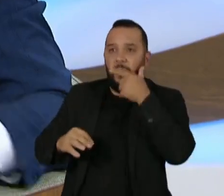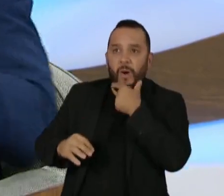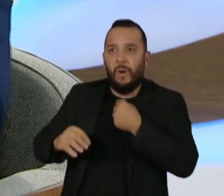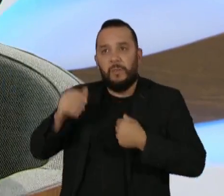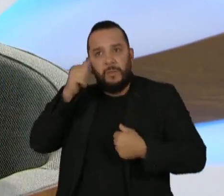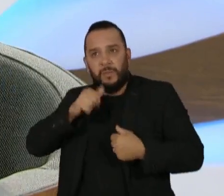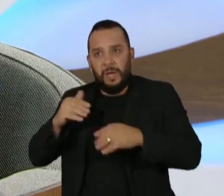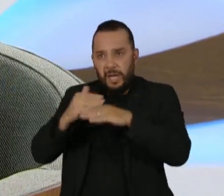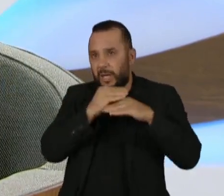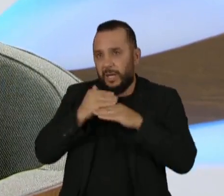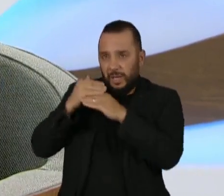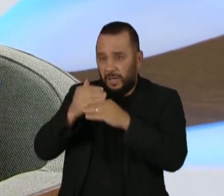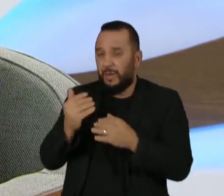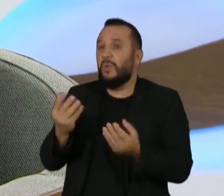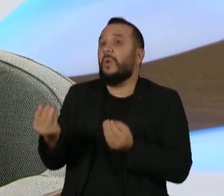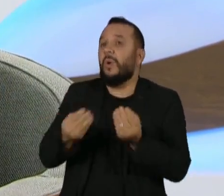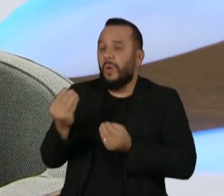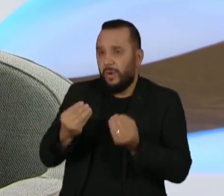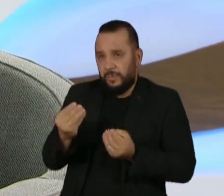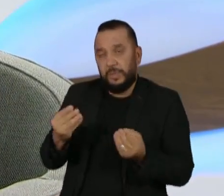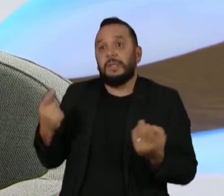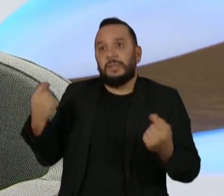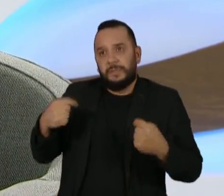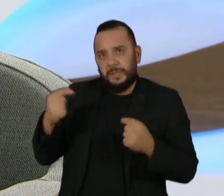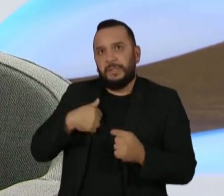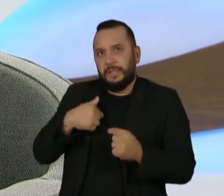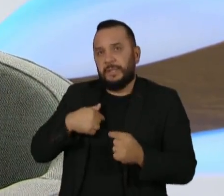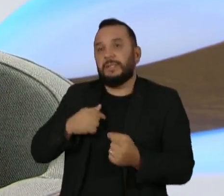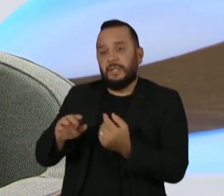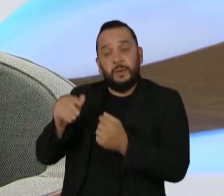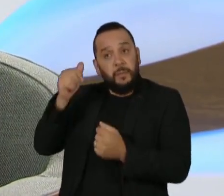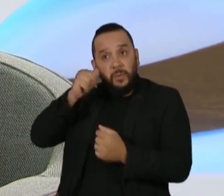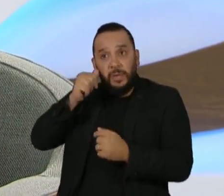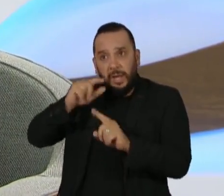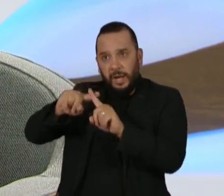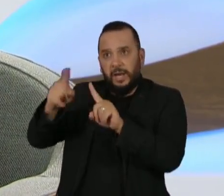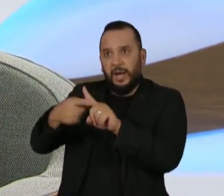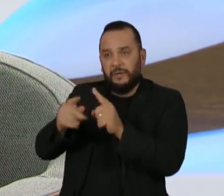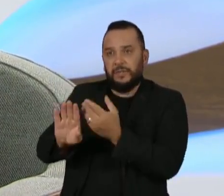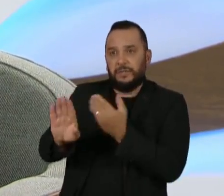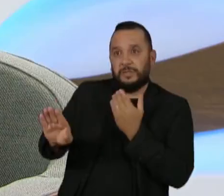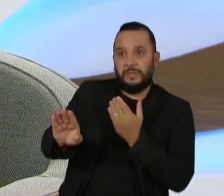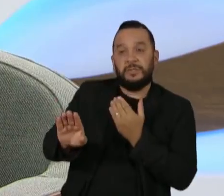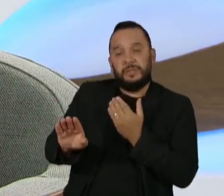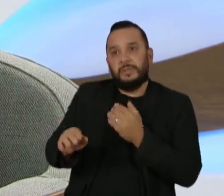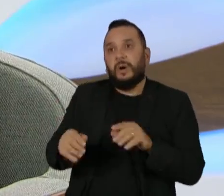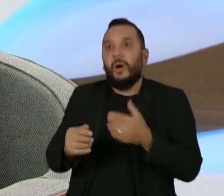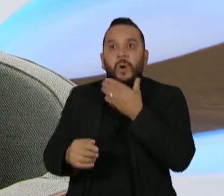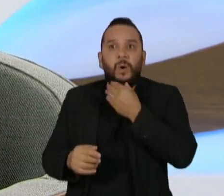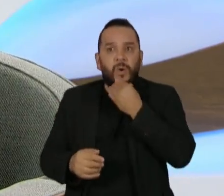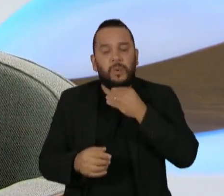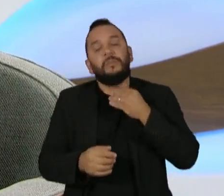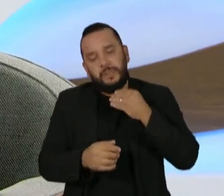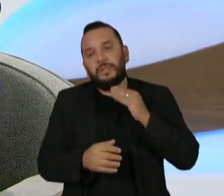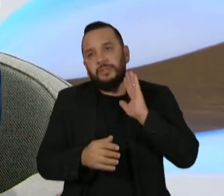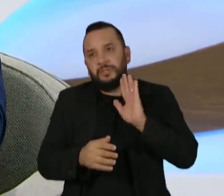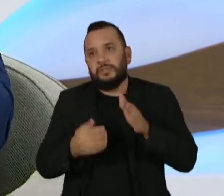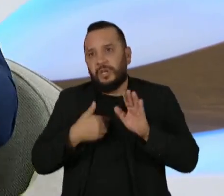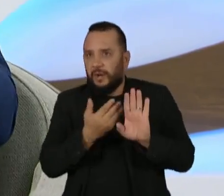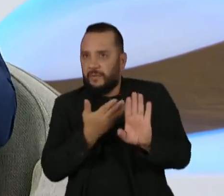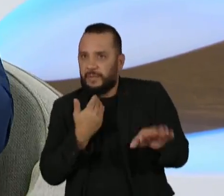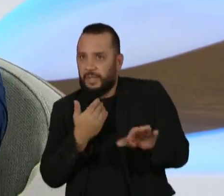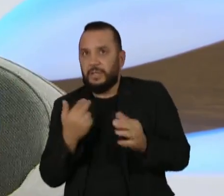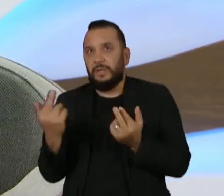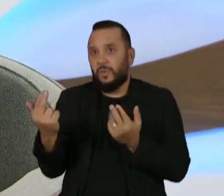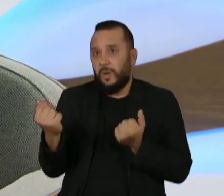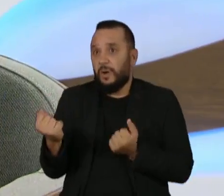mercado de trabalho seria você ter uma equiparação da licença gestante da mulher com a licença gestante dos homens. Porque muitas pessoas não vão agir como